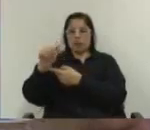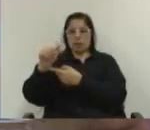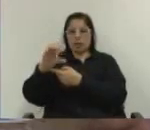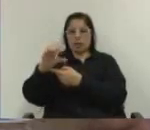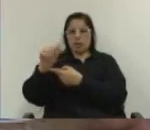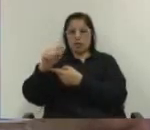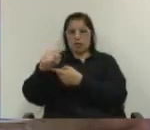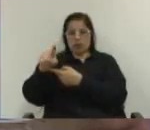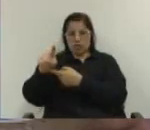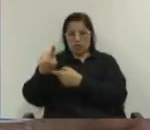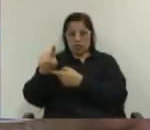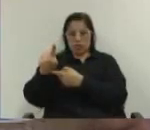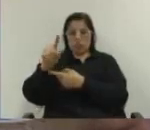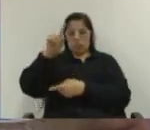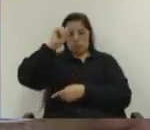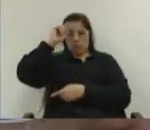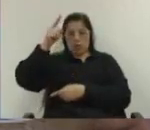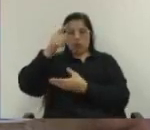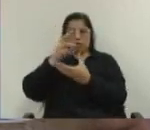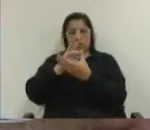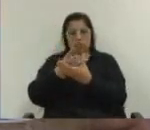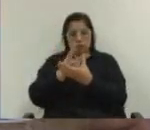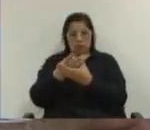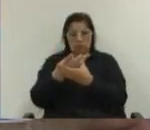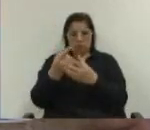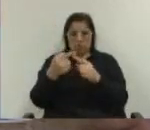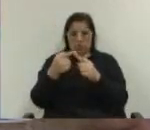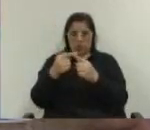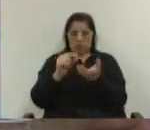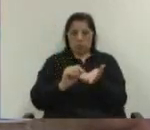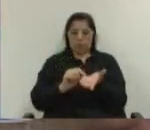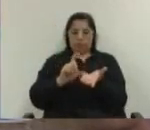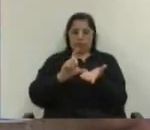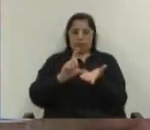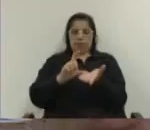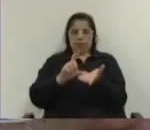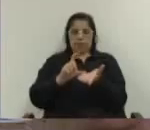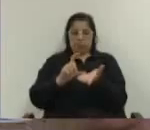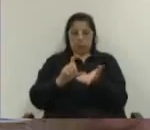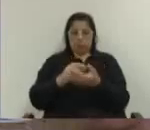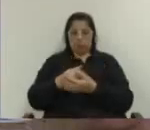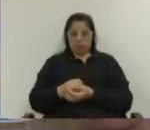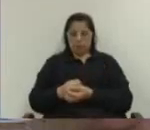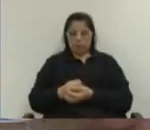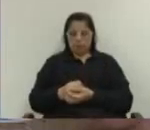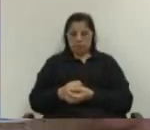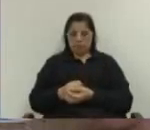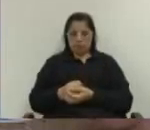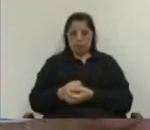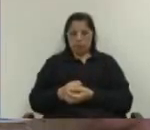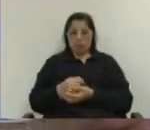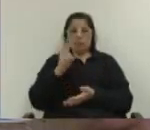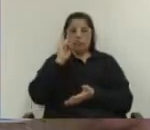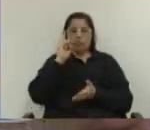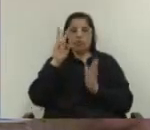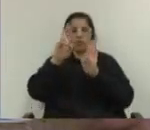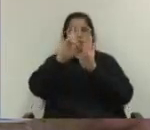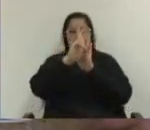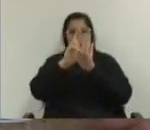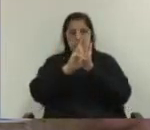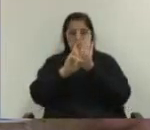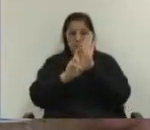pela Câmara por infrações definidas no artigo anterior obedecerá ao seguinte rito, se